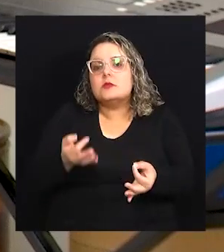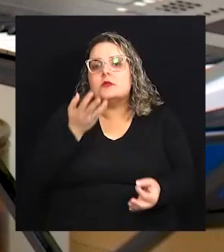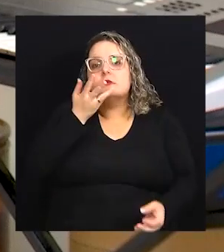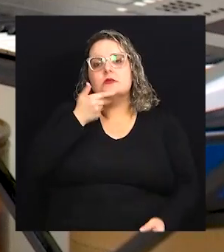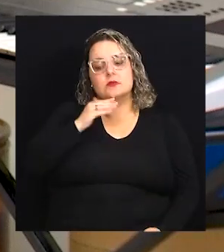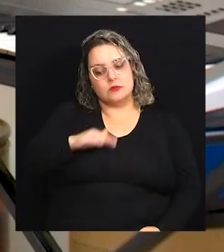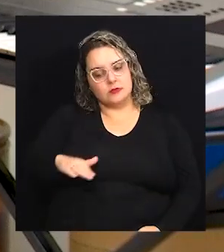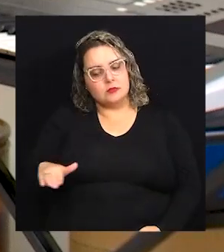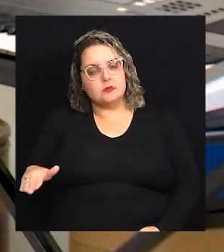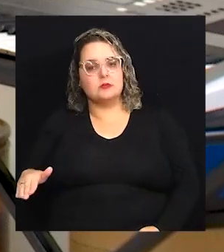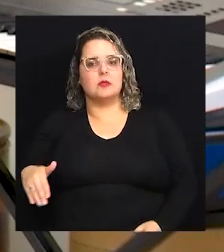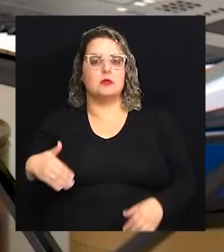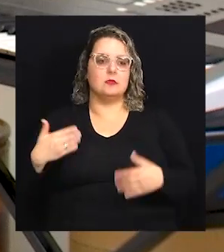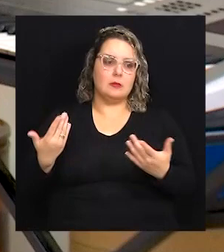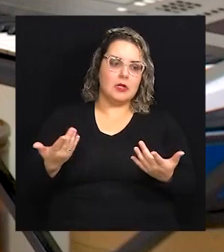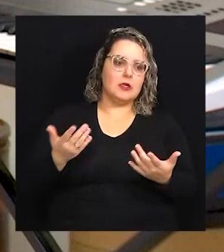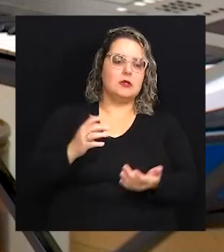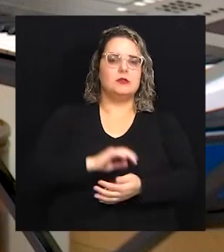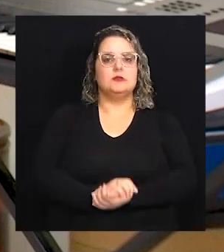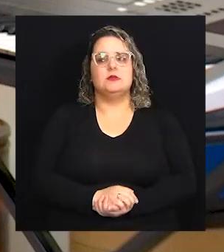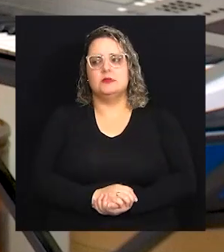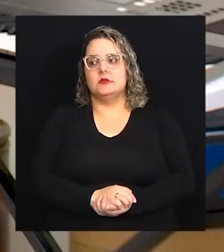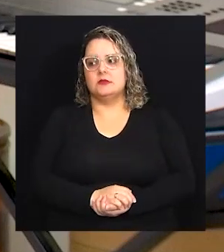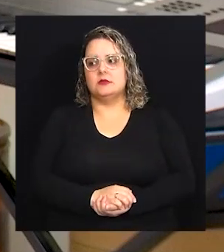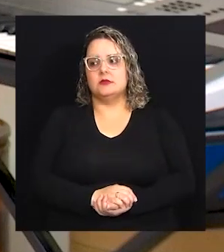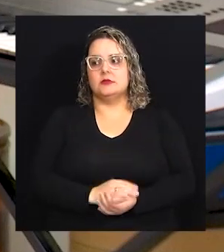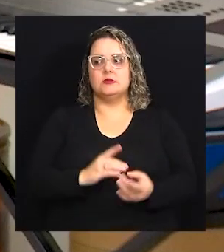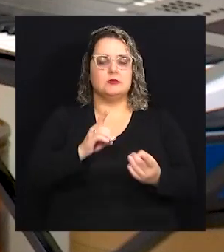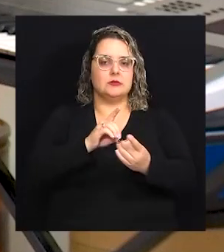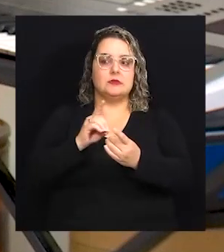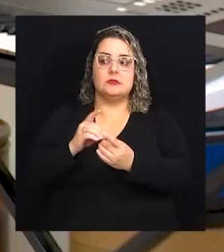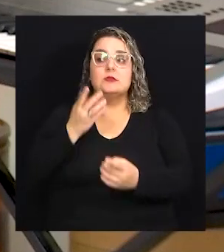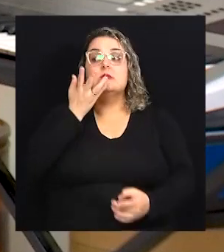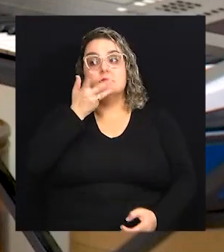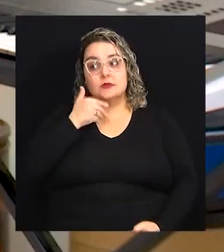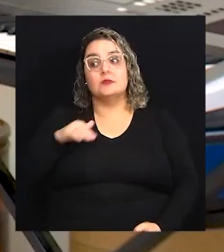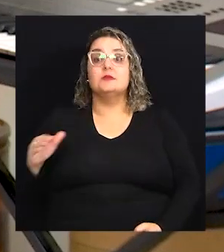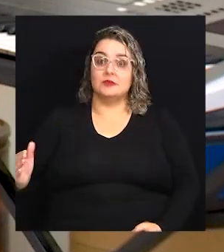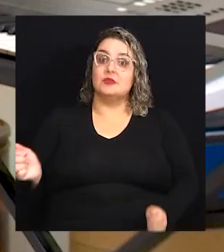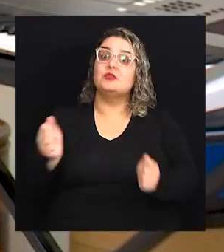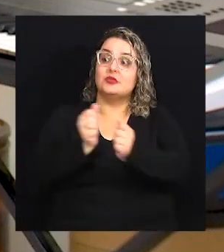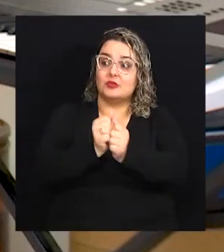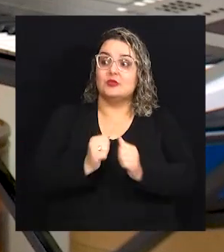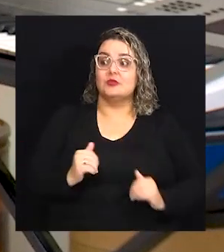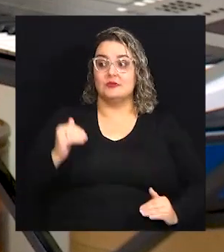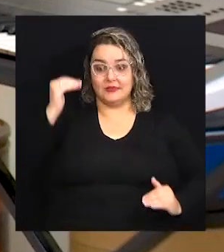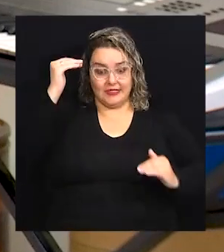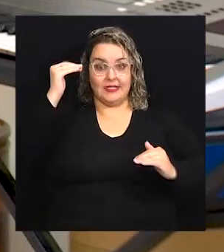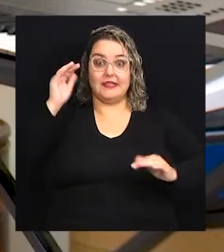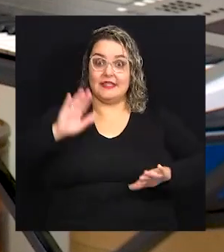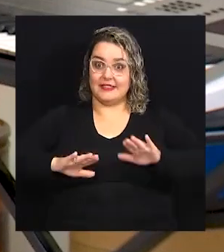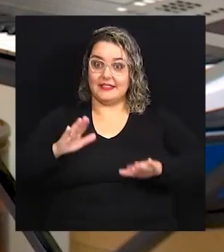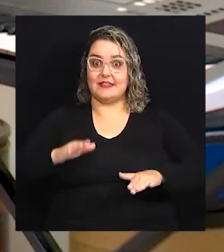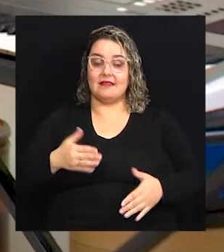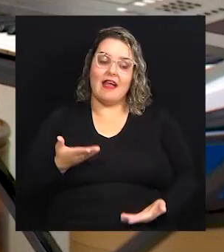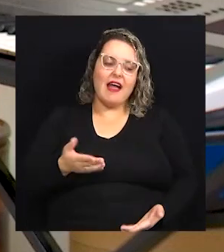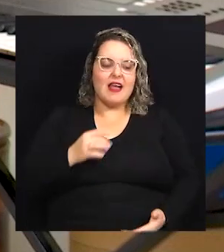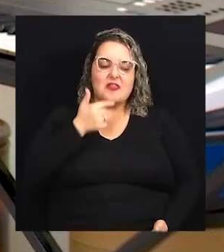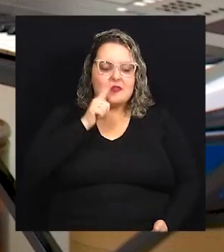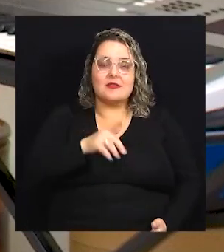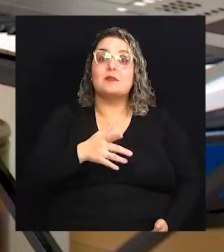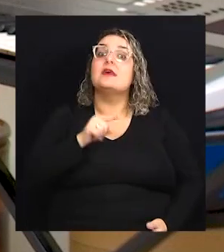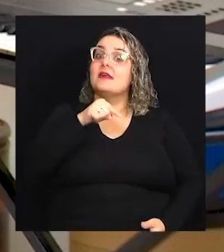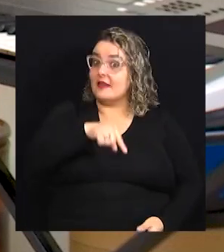as coisas mais simples com os menores, né? Mas a gente já teve situações de os menores tocarem com os grandes, que a gente subestima